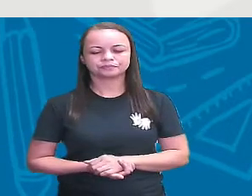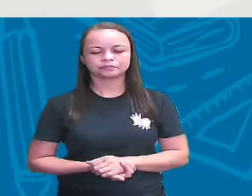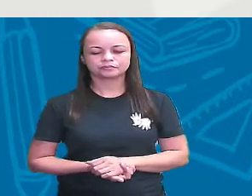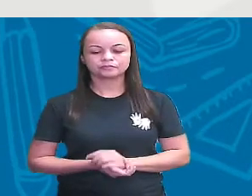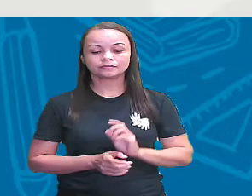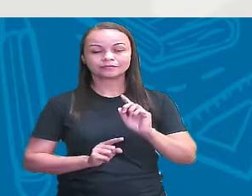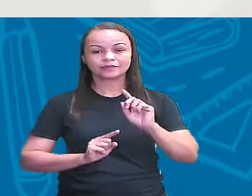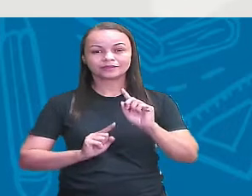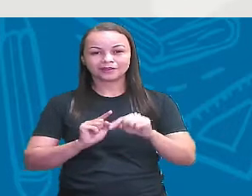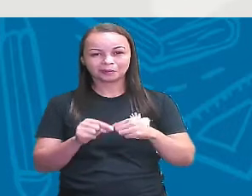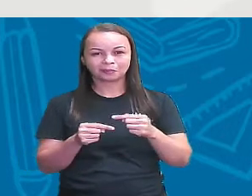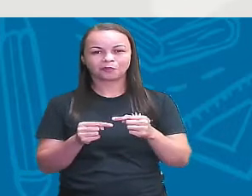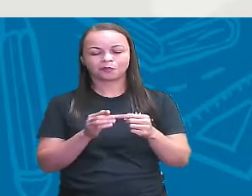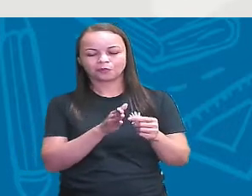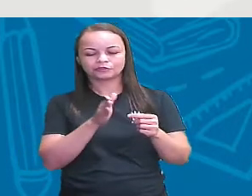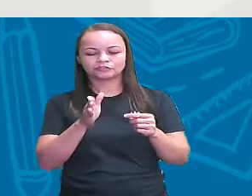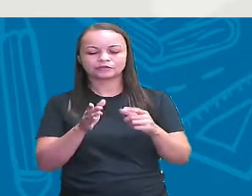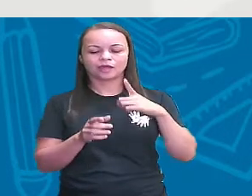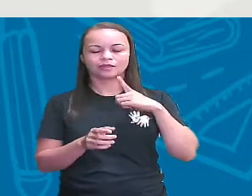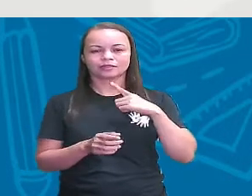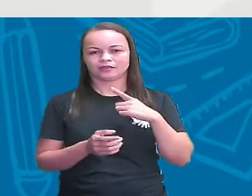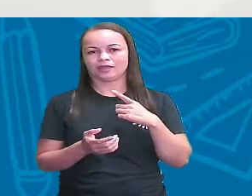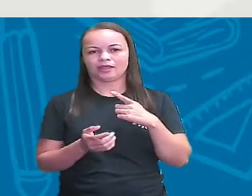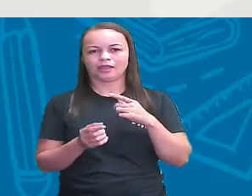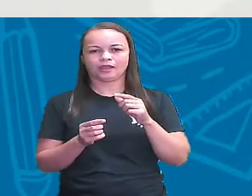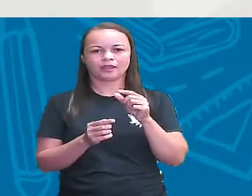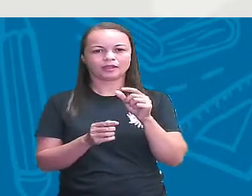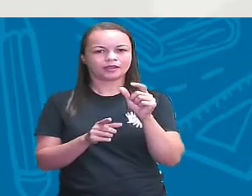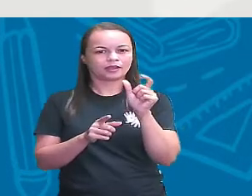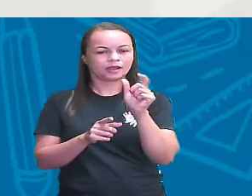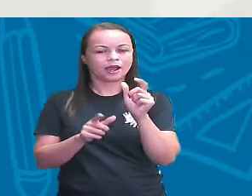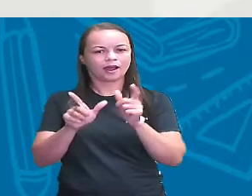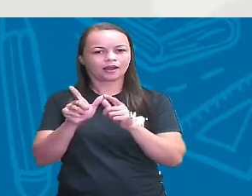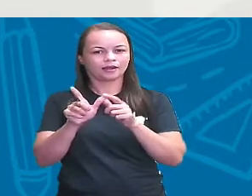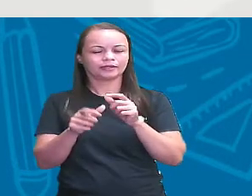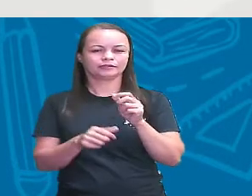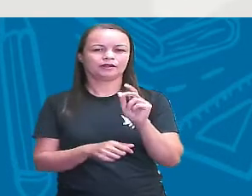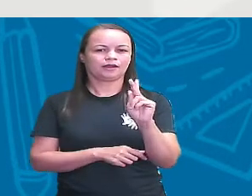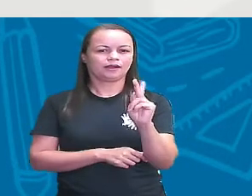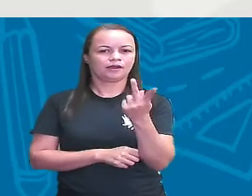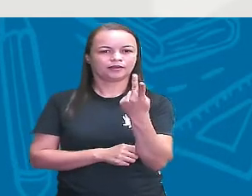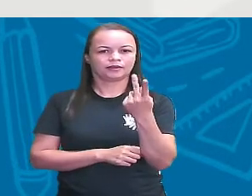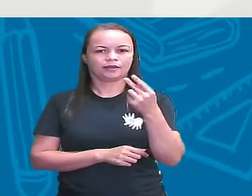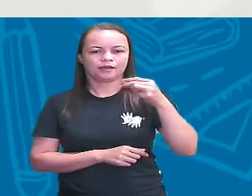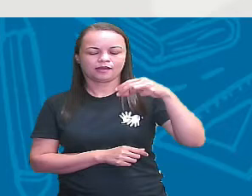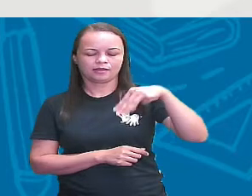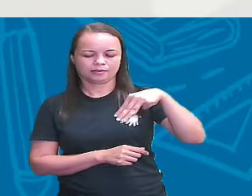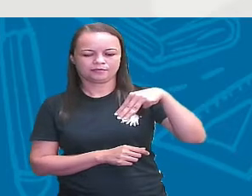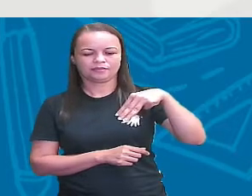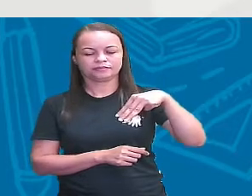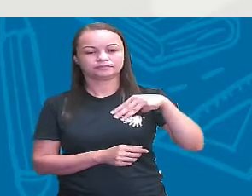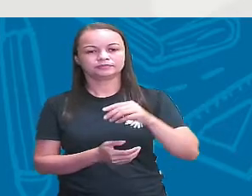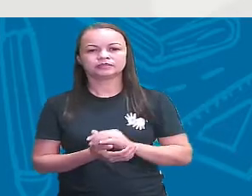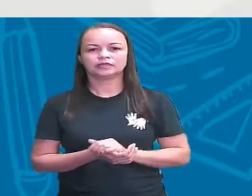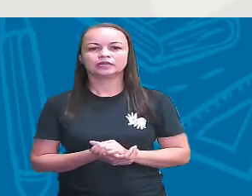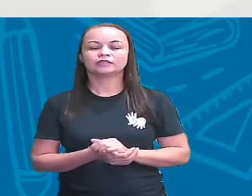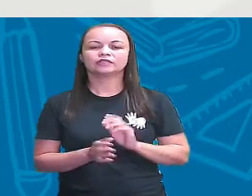do quilômetro, eu tenho aí a sigla HM, que vai ser